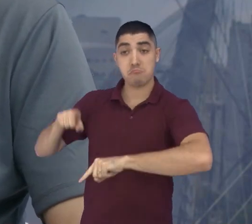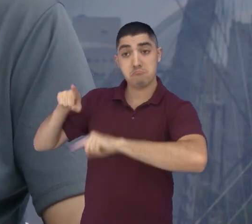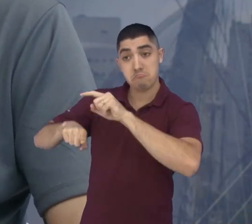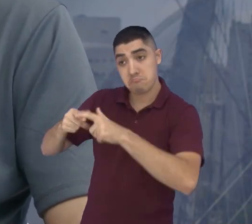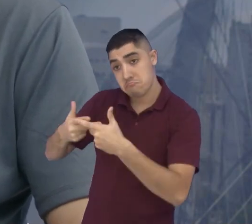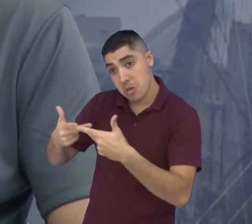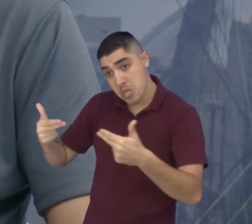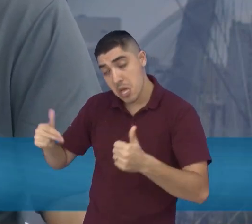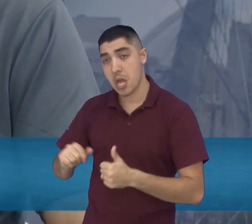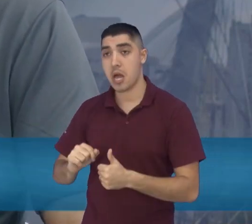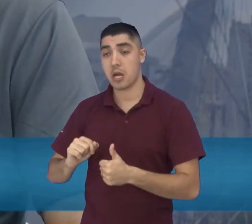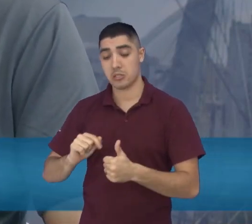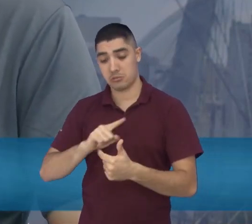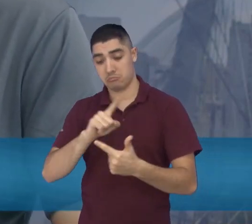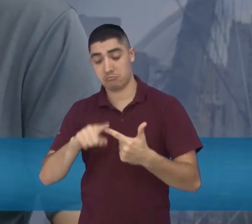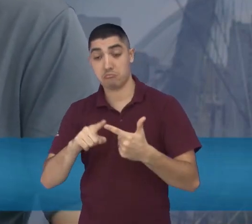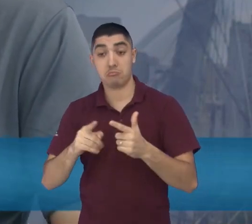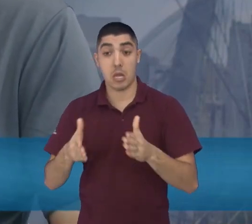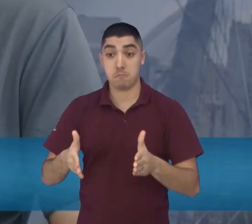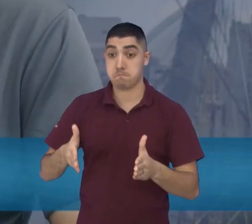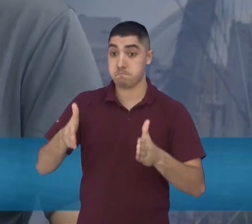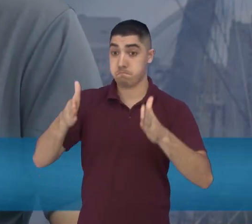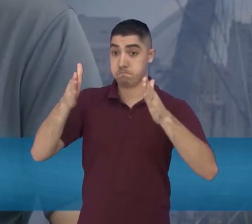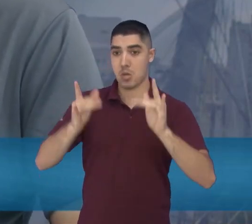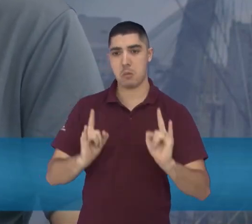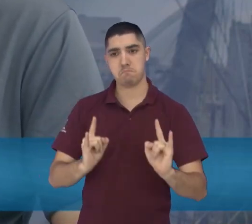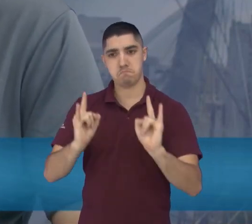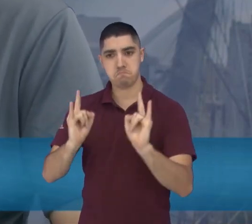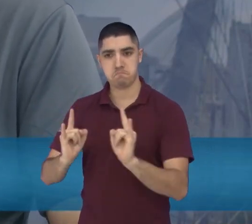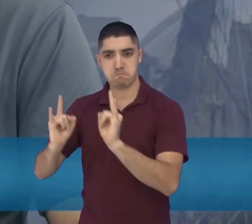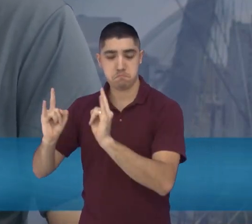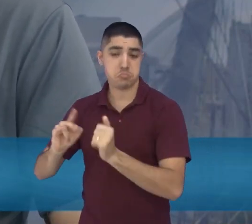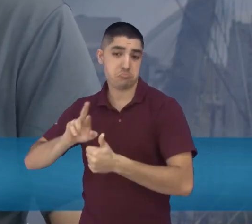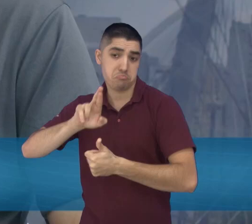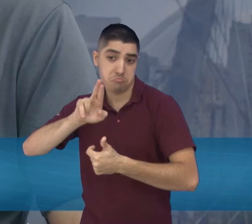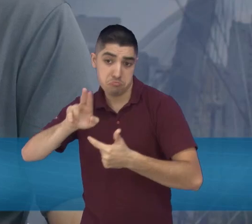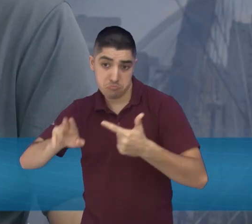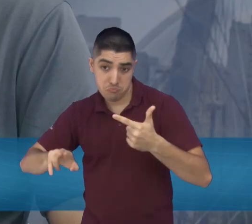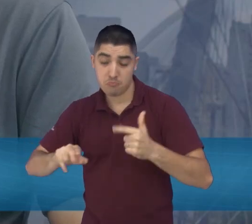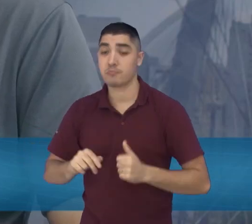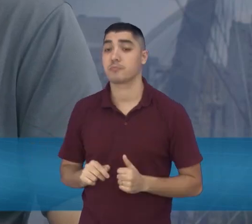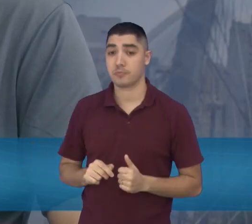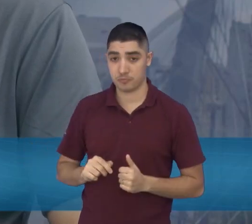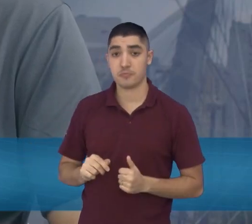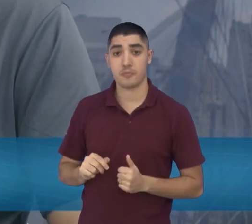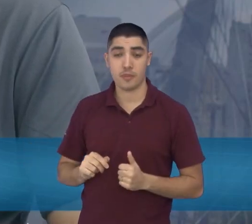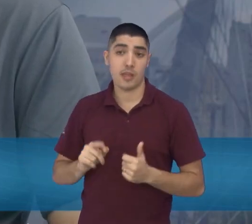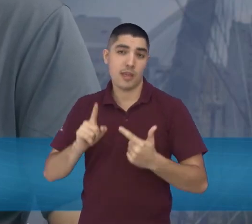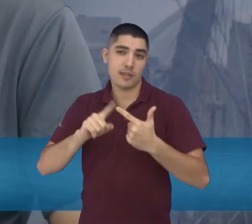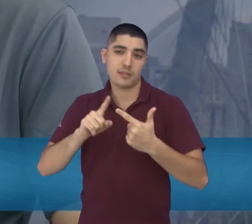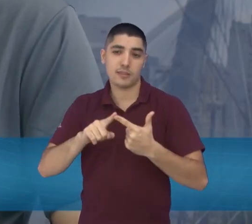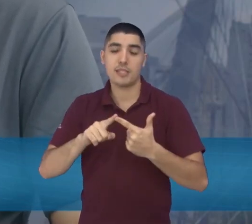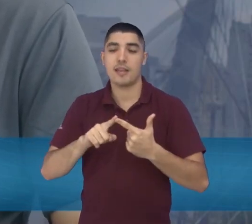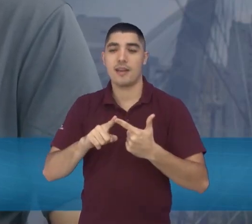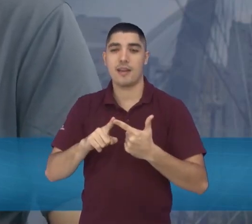podem ser edificados, como, por exemplo, prédios, né? Que nós costumamos encarar